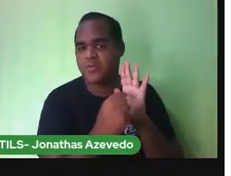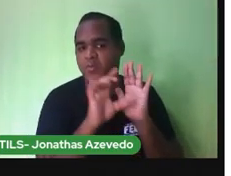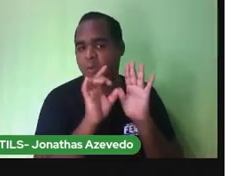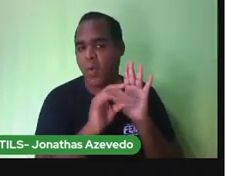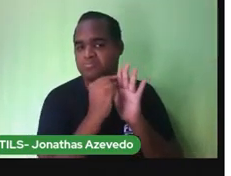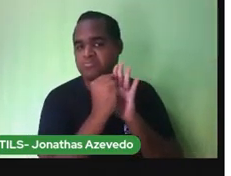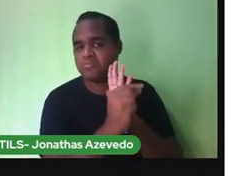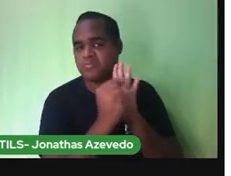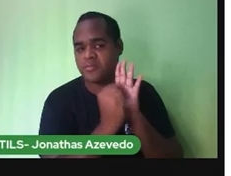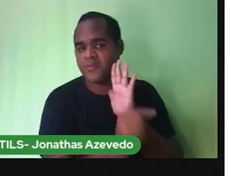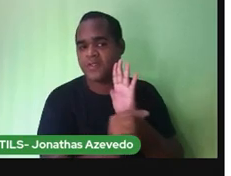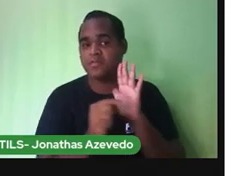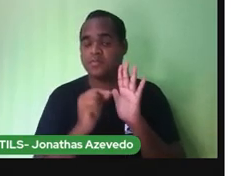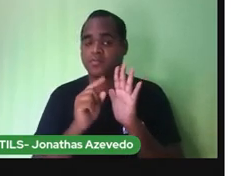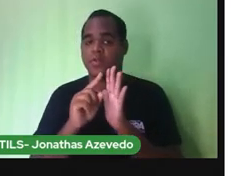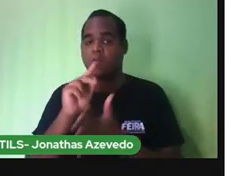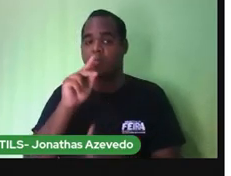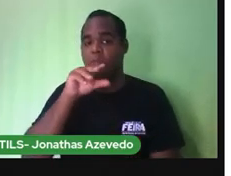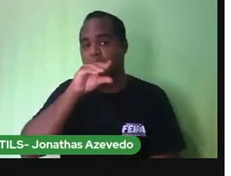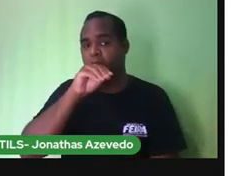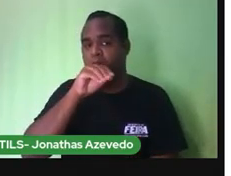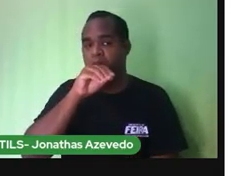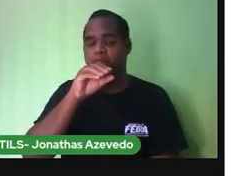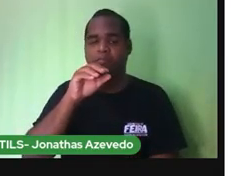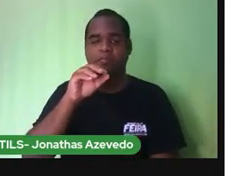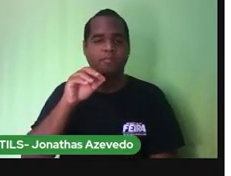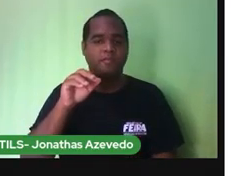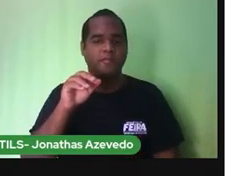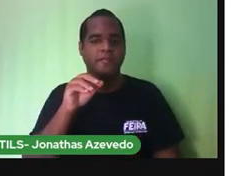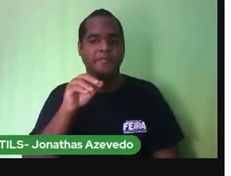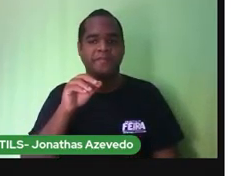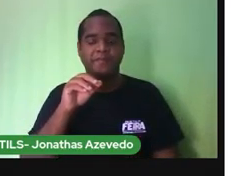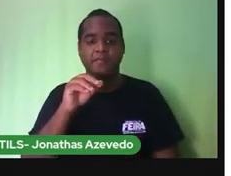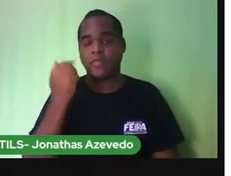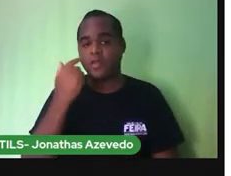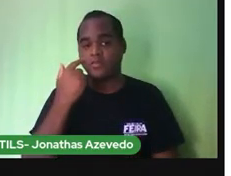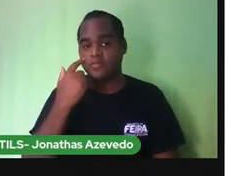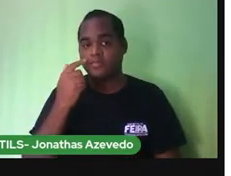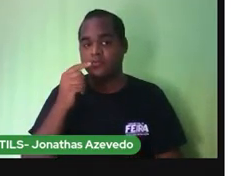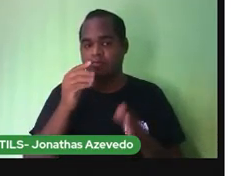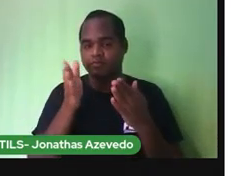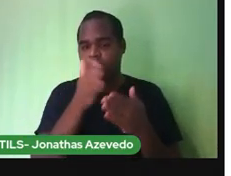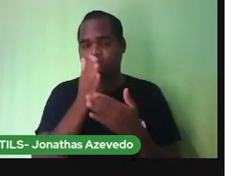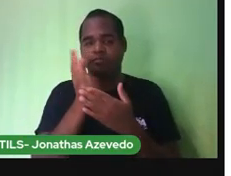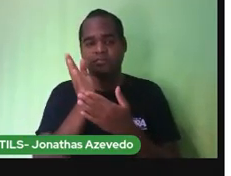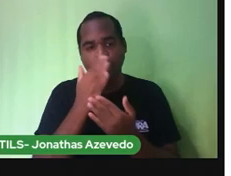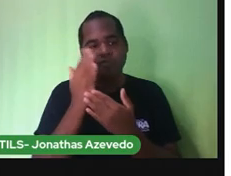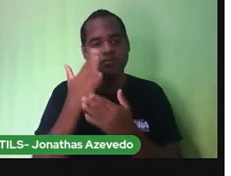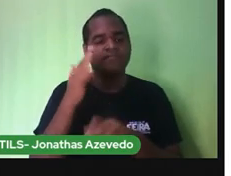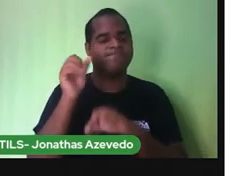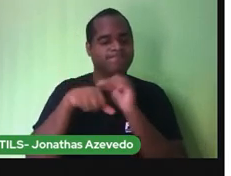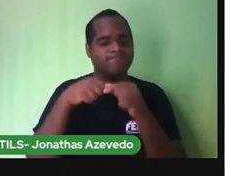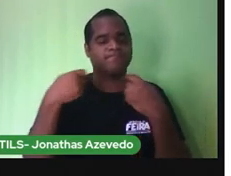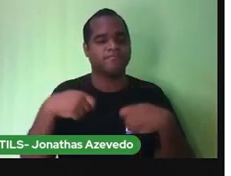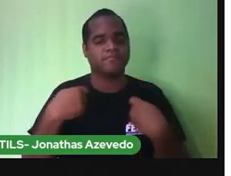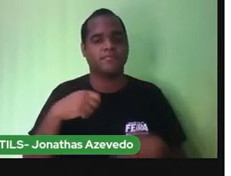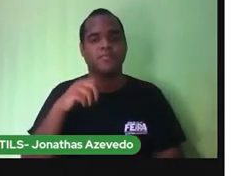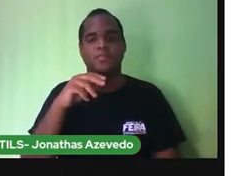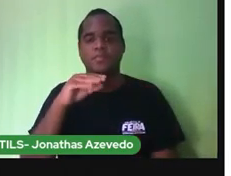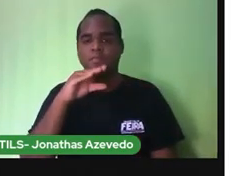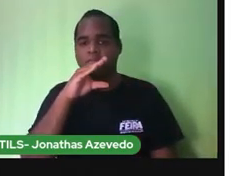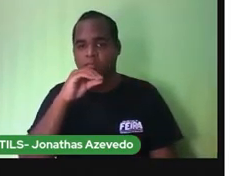da nossa música o pato para nós colocarmos o espaçamento e o pato